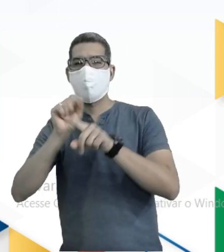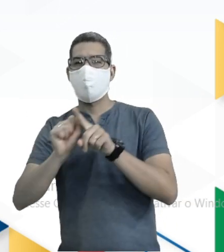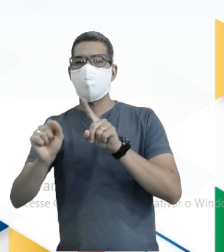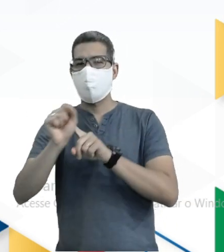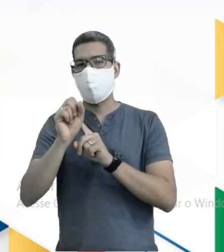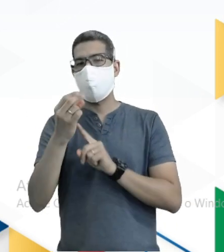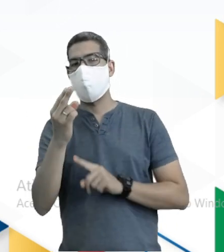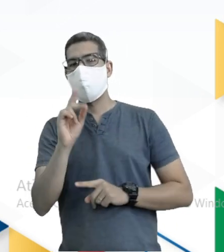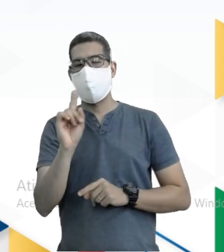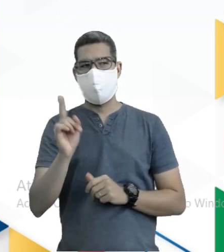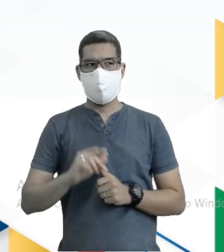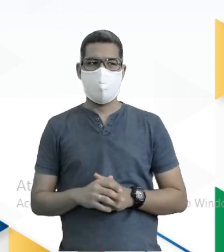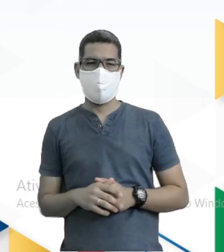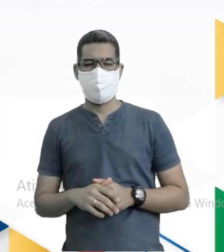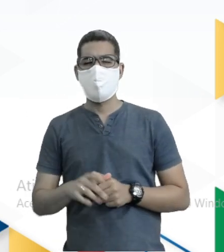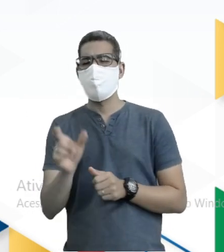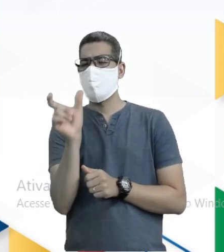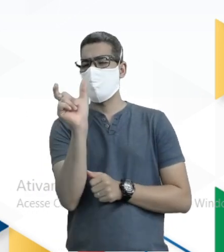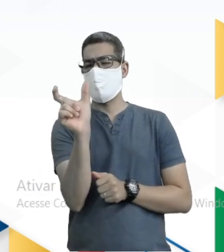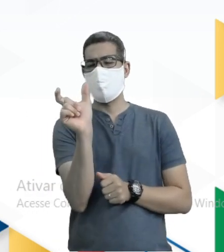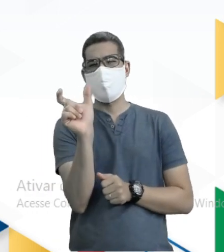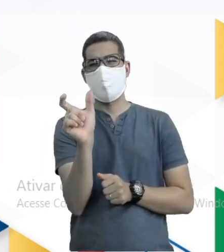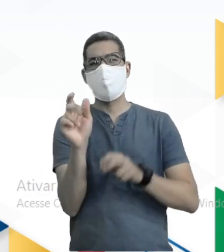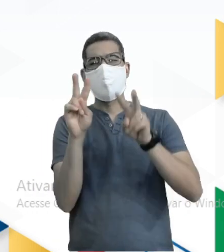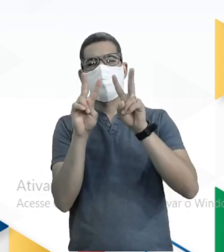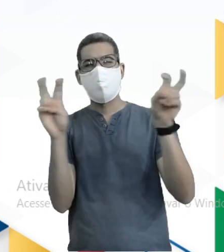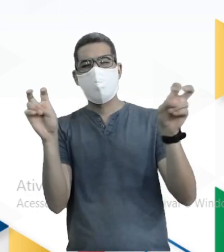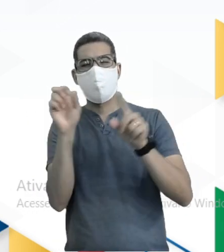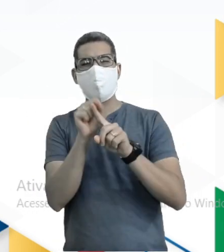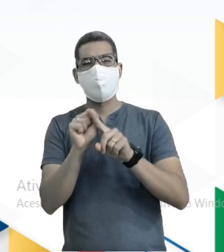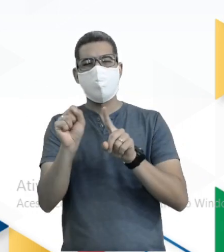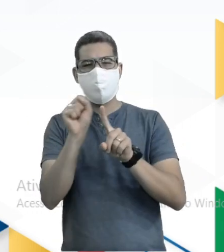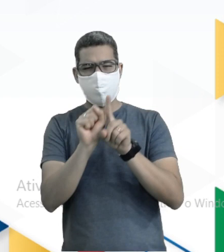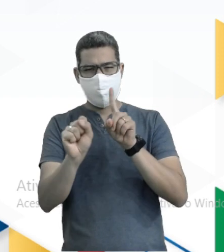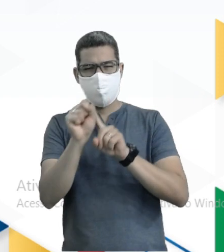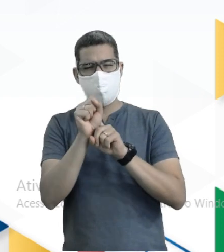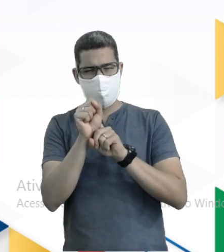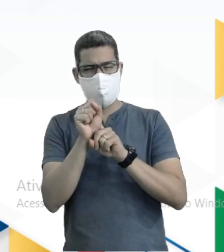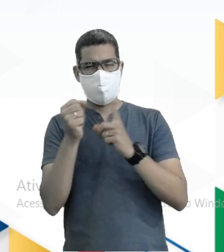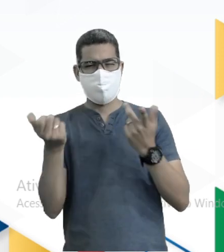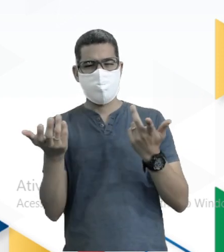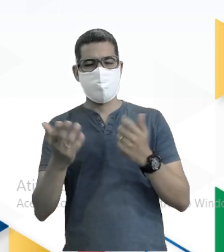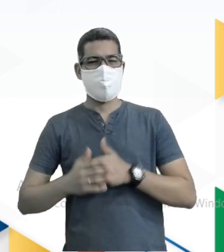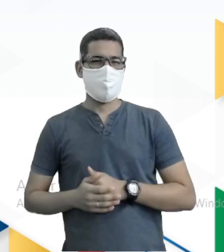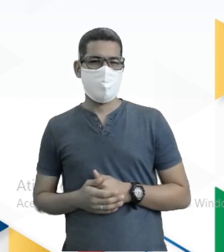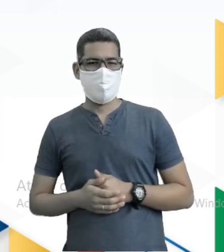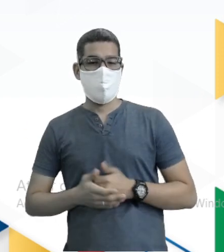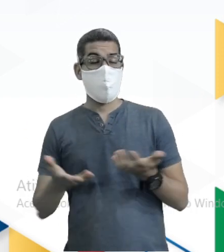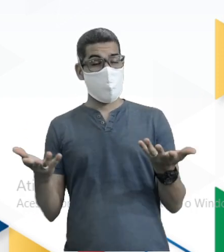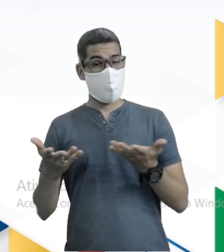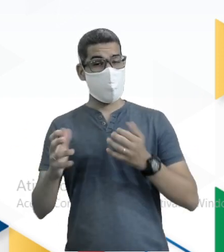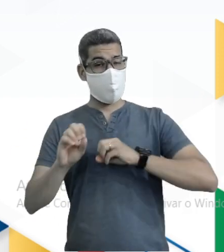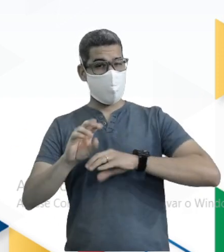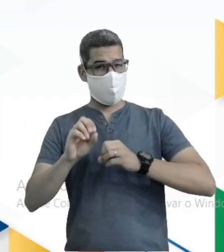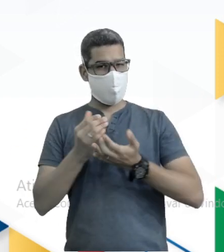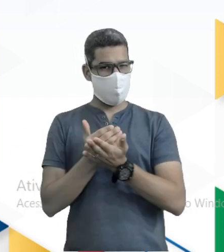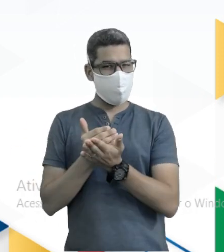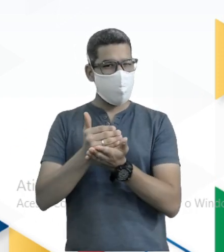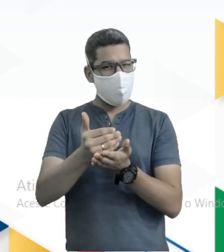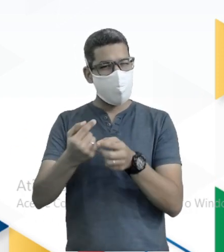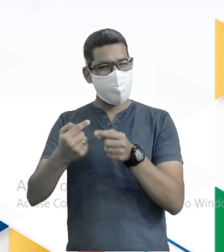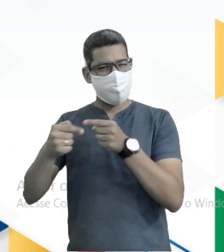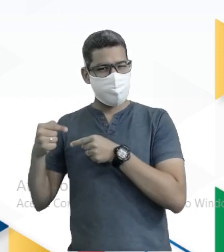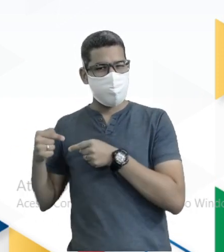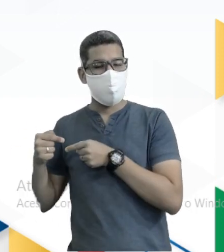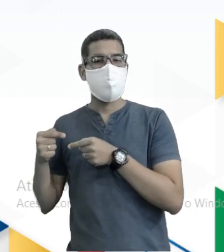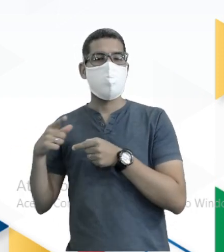aí esse ponto, questão social. Lembram que eu comecei a aula de hoje, certo? Falando justamente o quê?